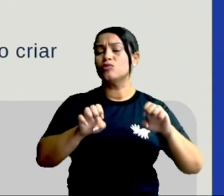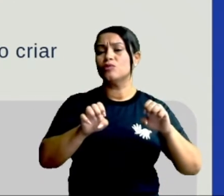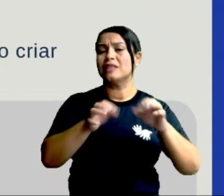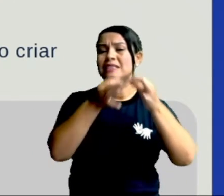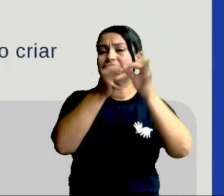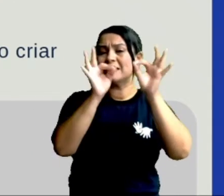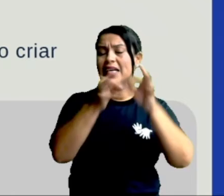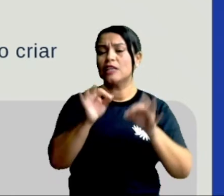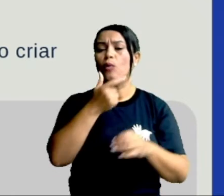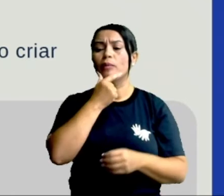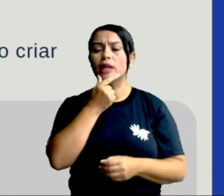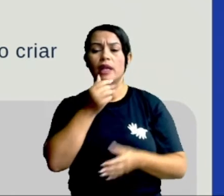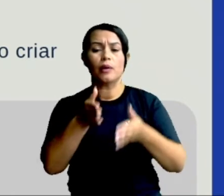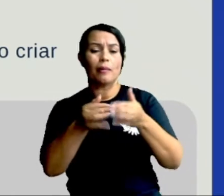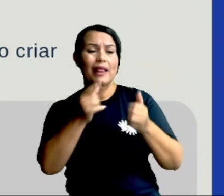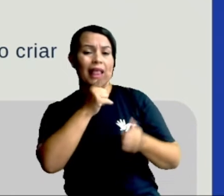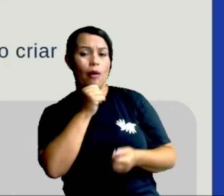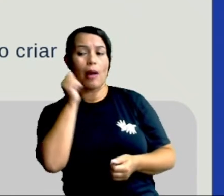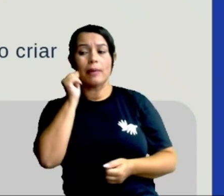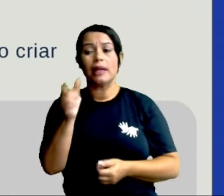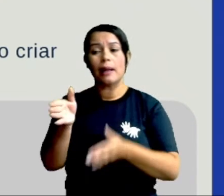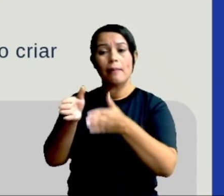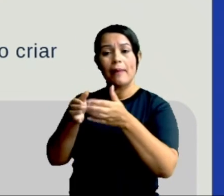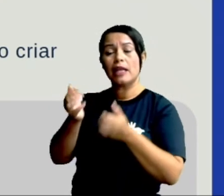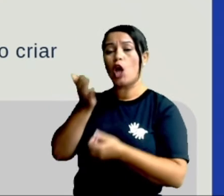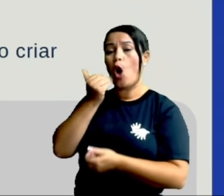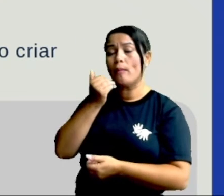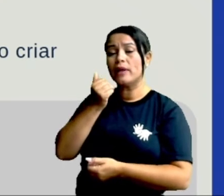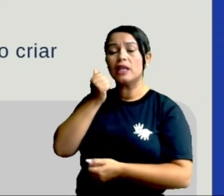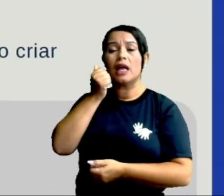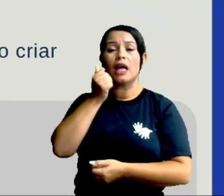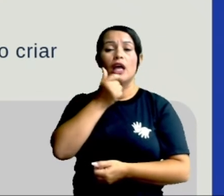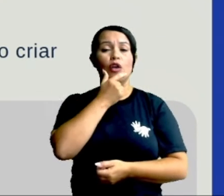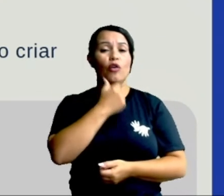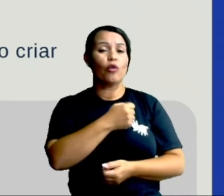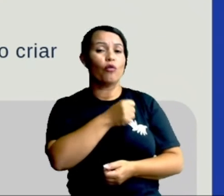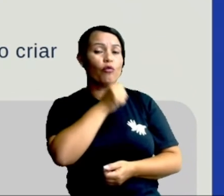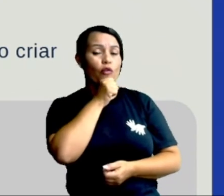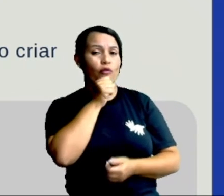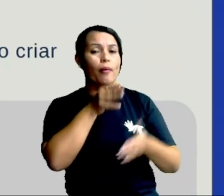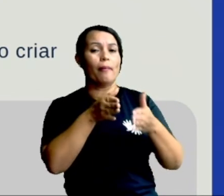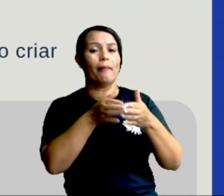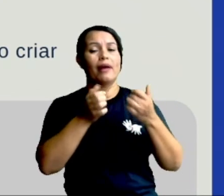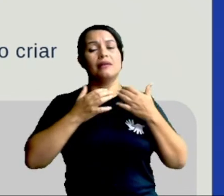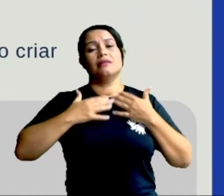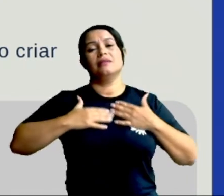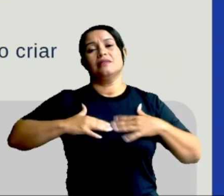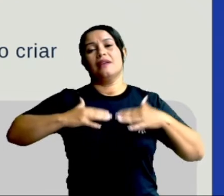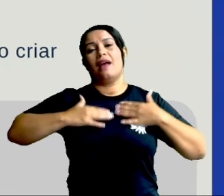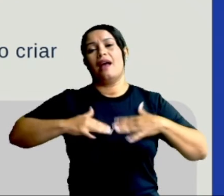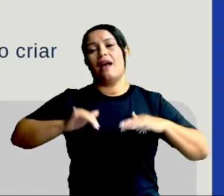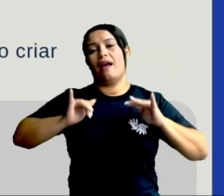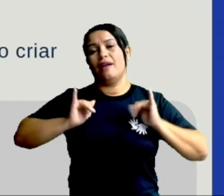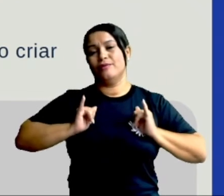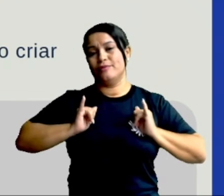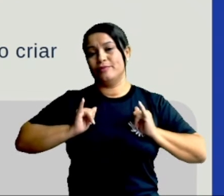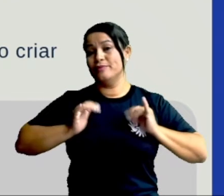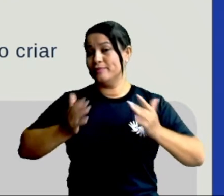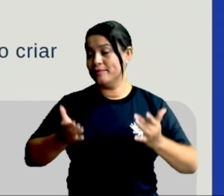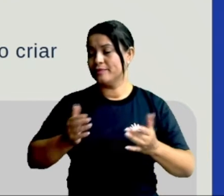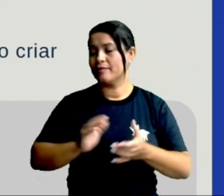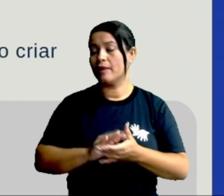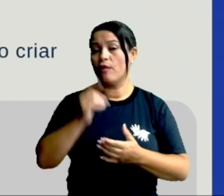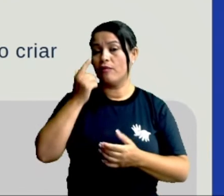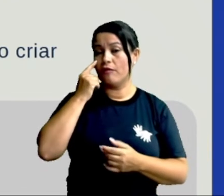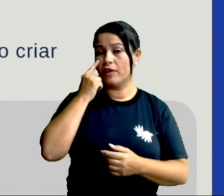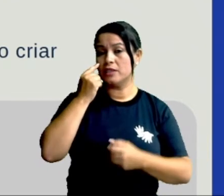água, a menina pede comida e o avô pede descanso. Não é? Então veja que